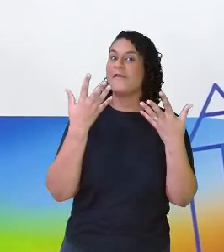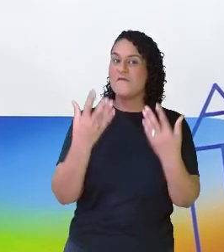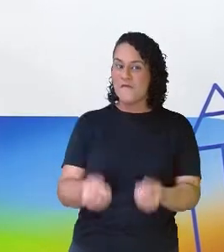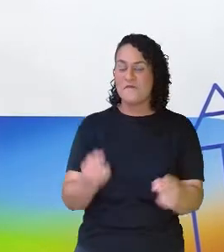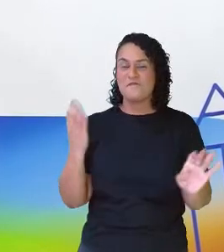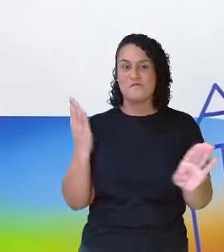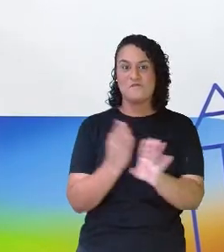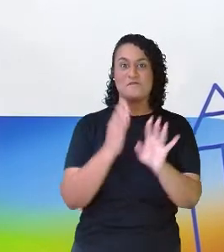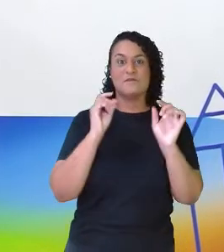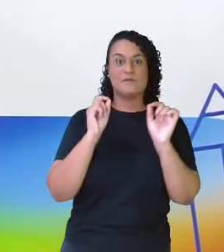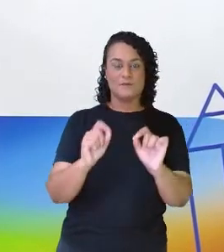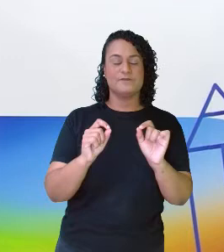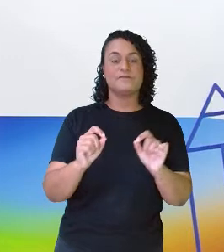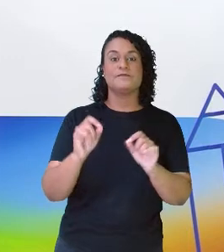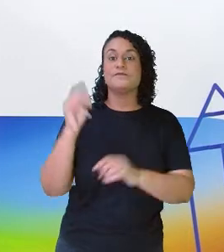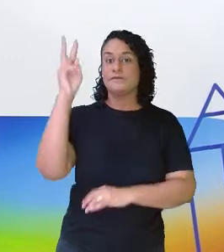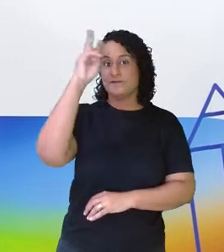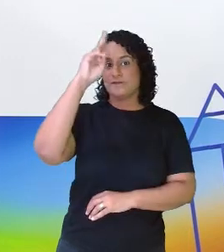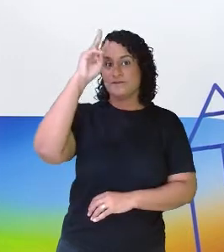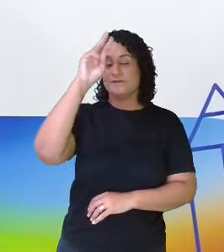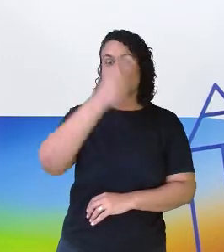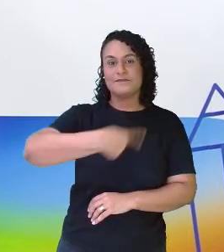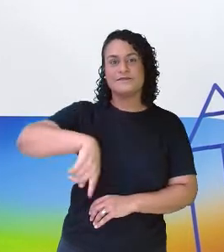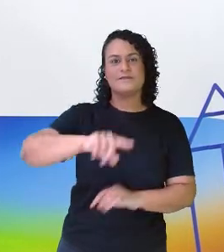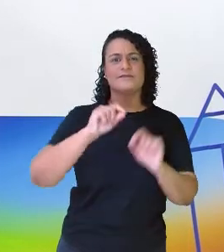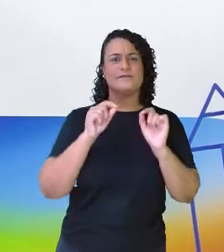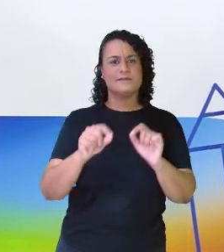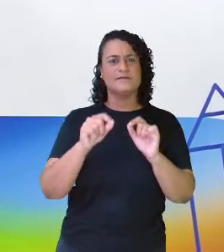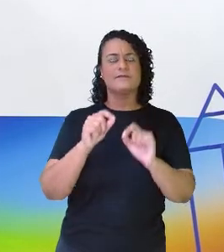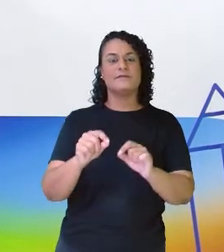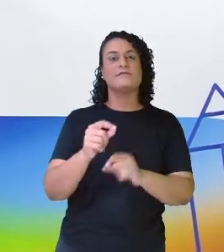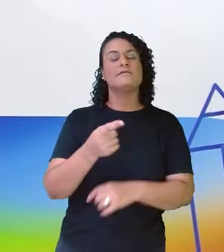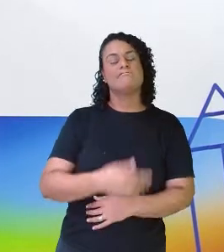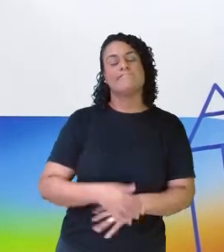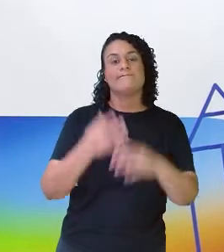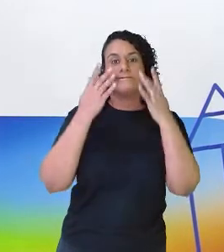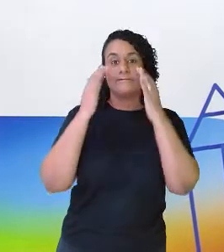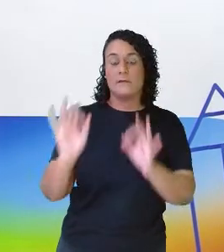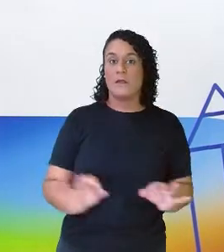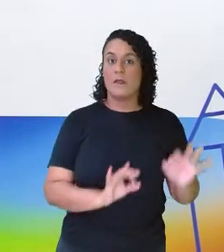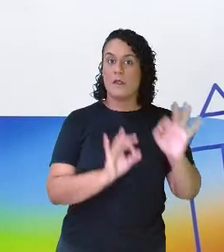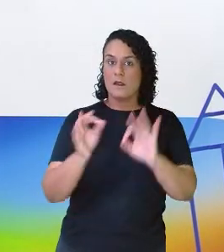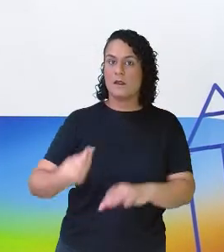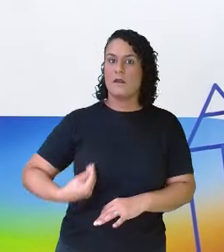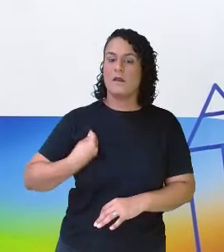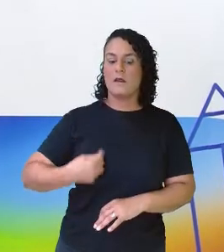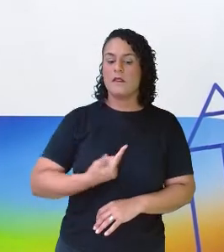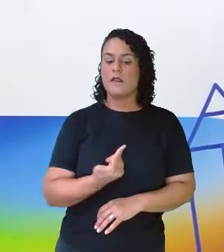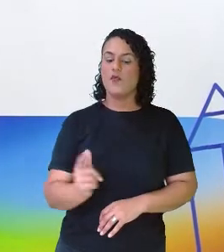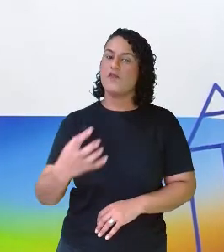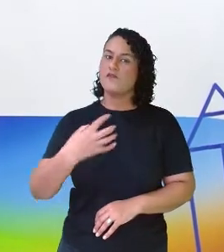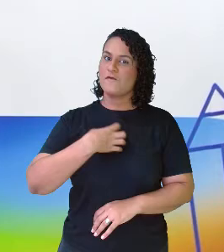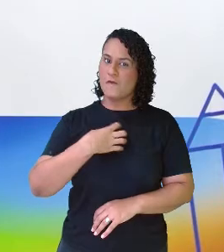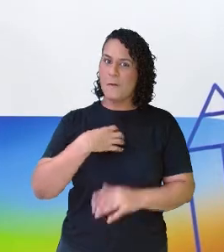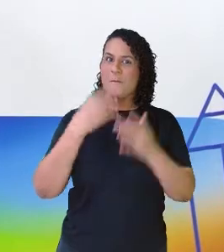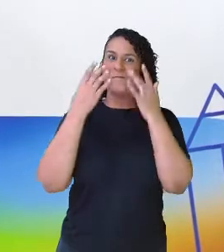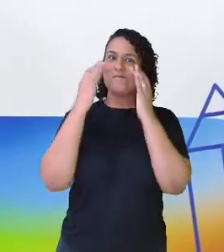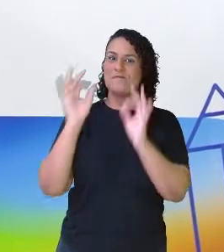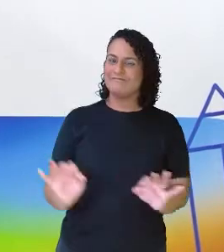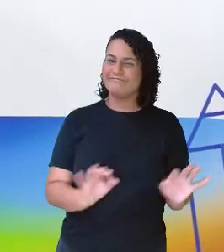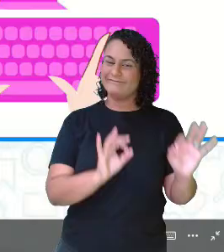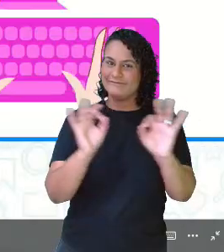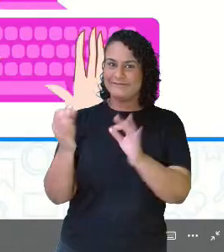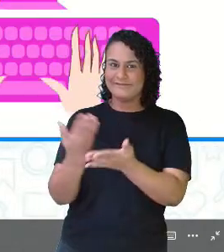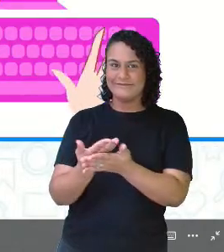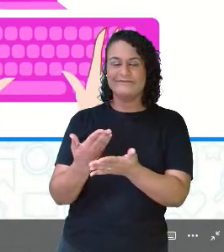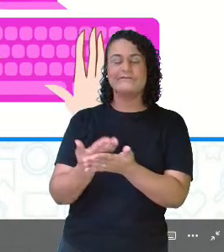lembrando a vocês que essa nossa aula, vocês estão aqui assistindo no ao vivo, mas olha, tem outras formas de também assistir essa aula, tá? Você pode